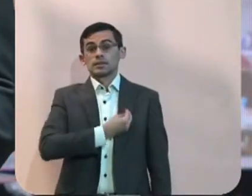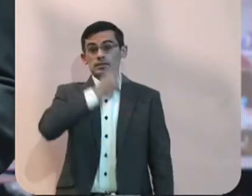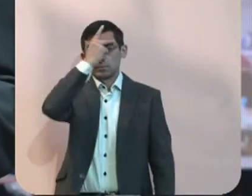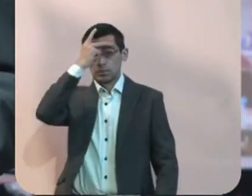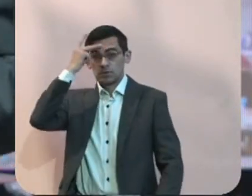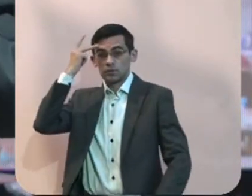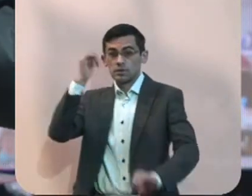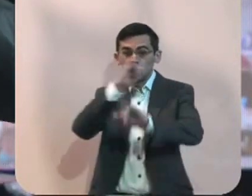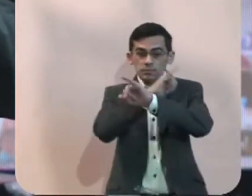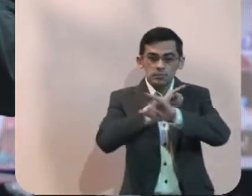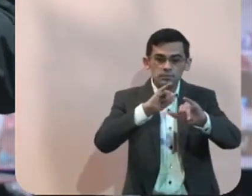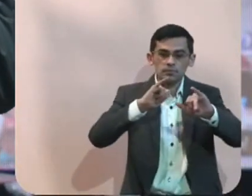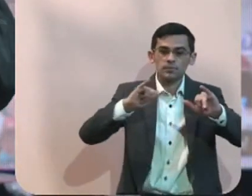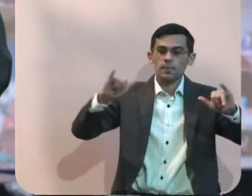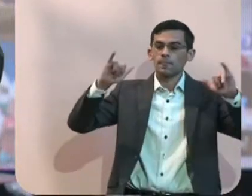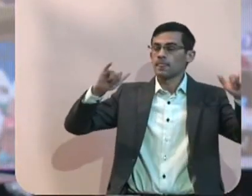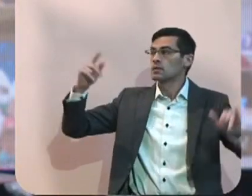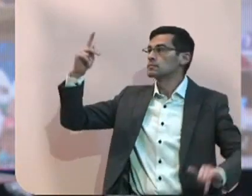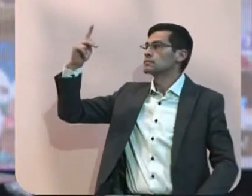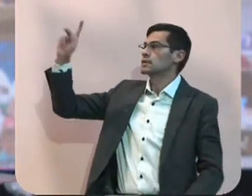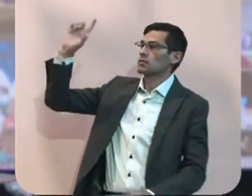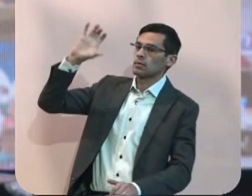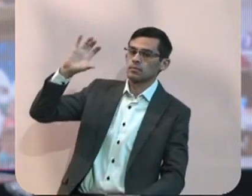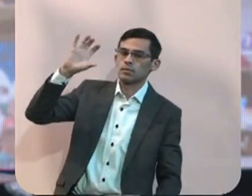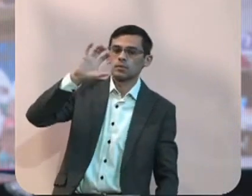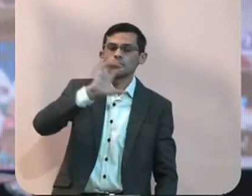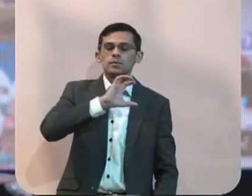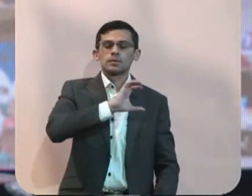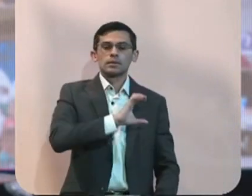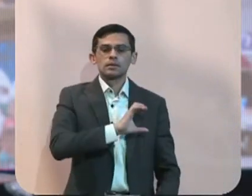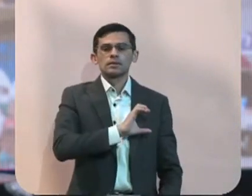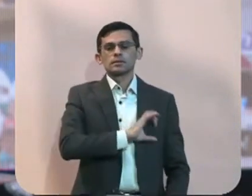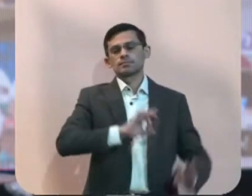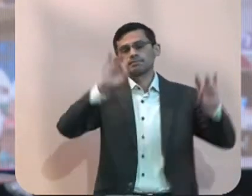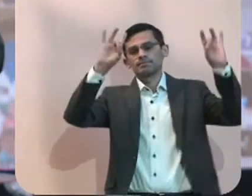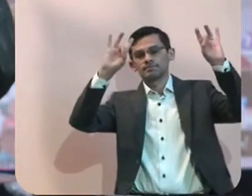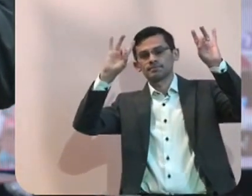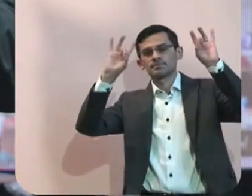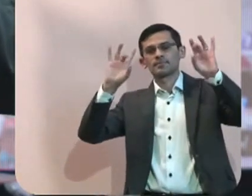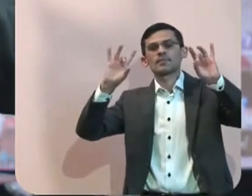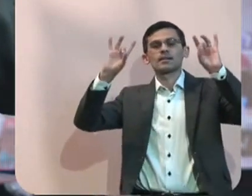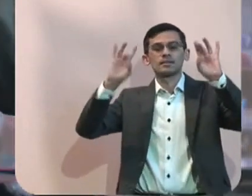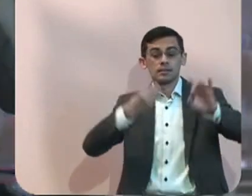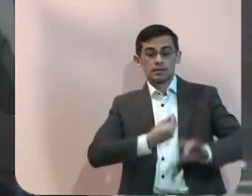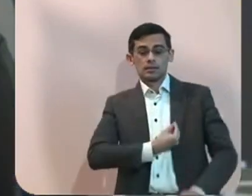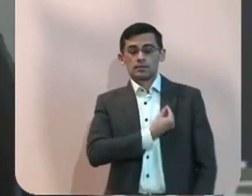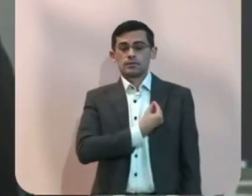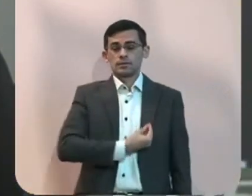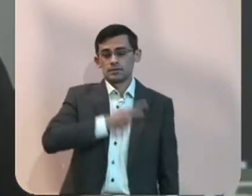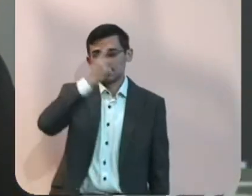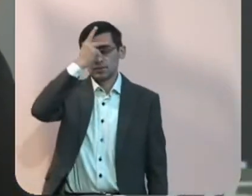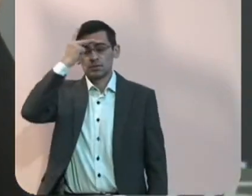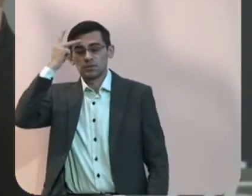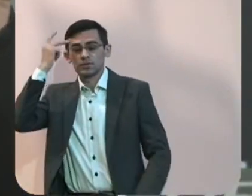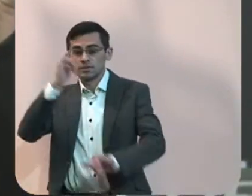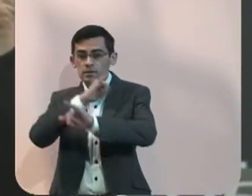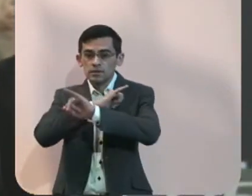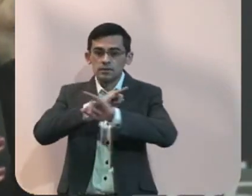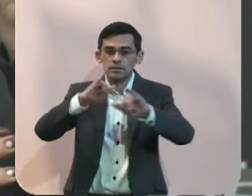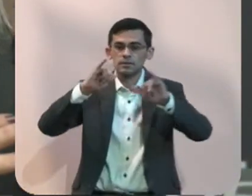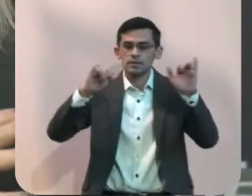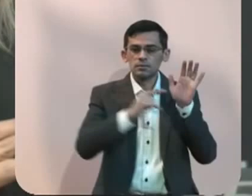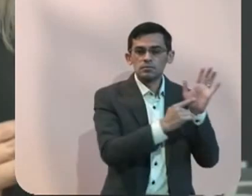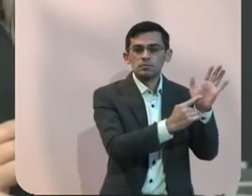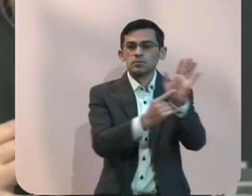os pés dos que proclamam teu amor. Quão formosos são os pés